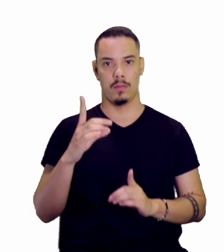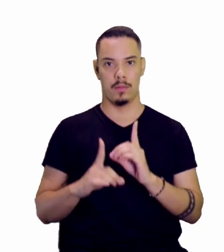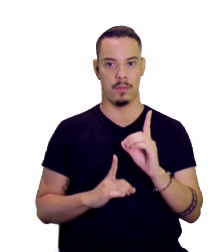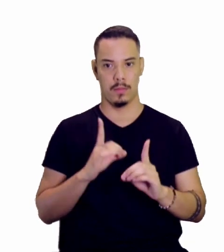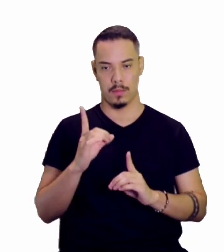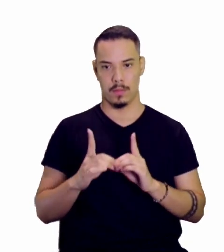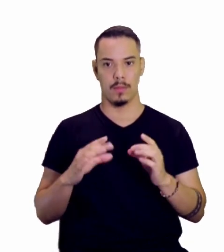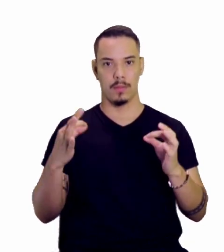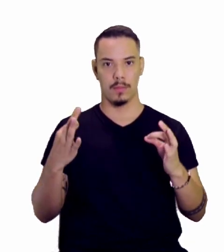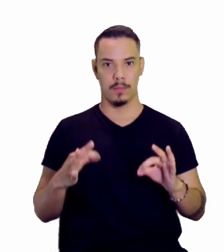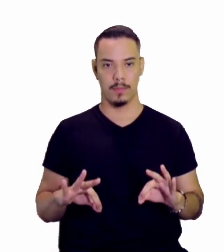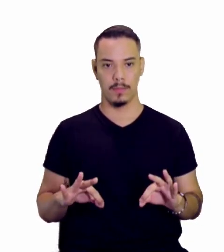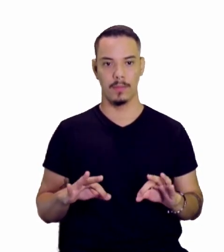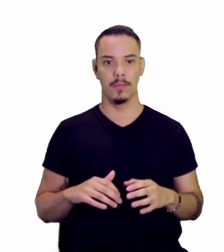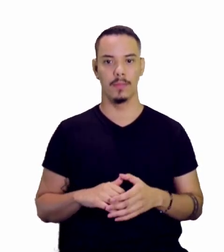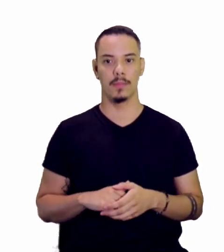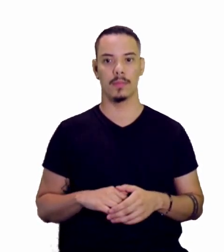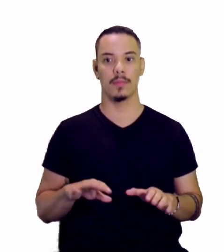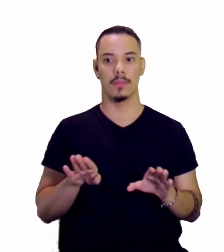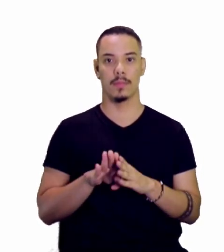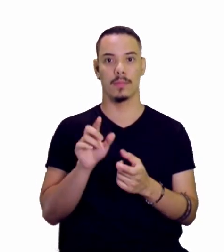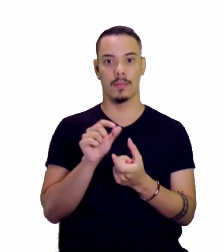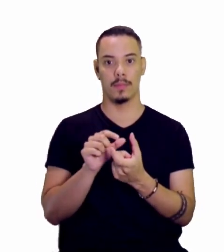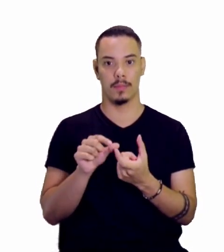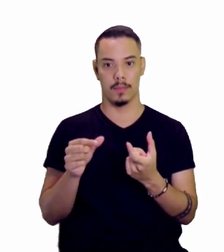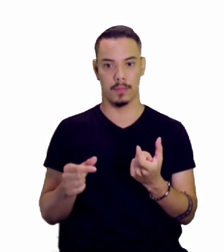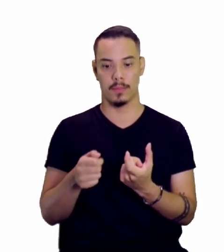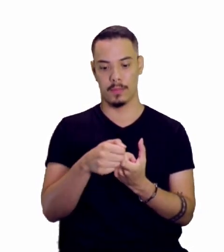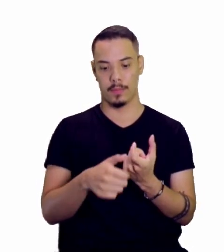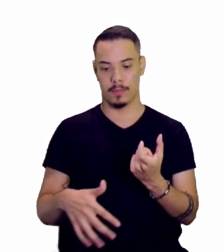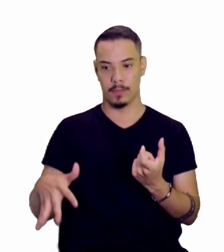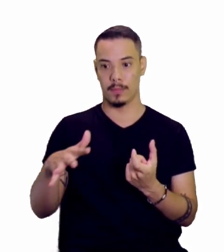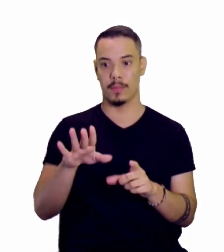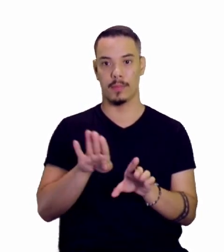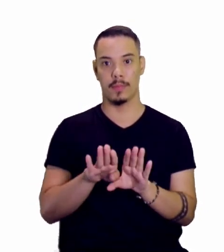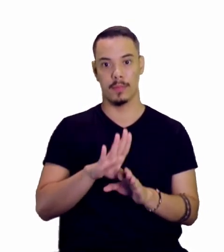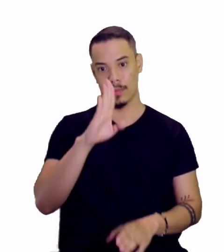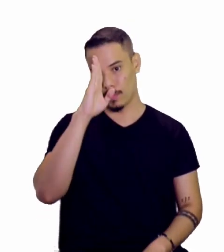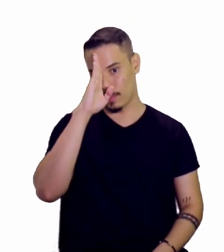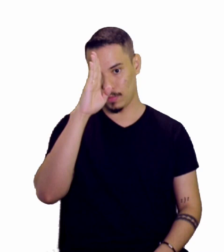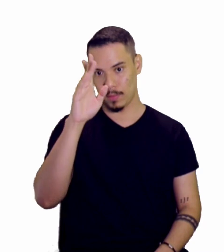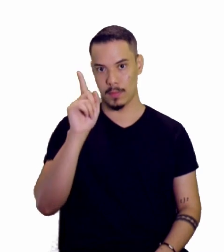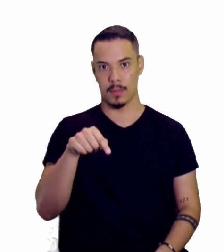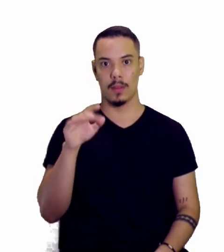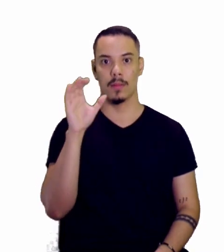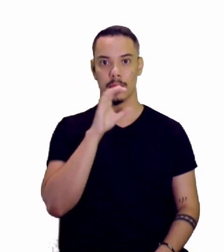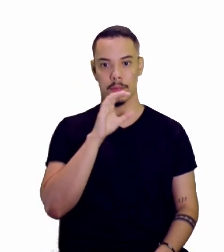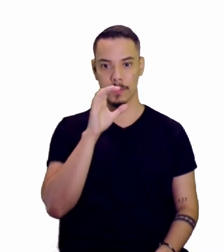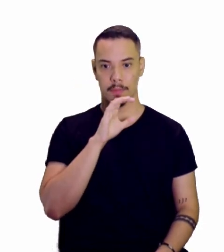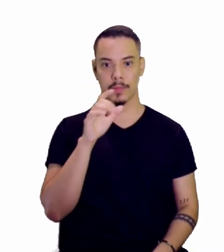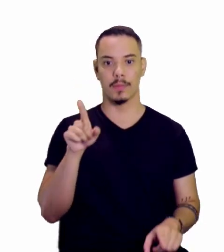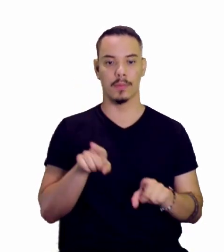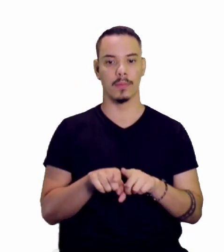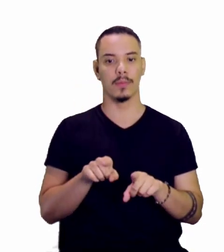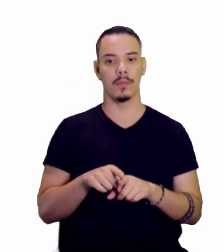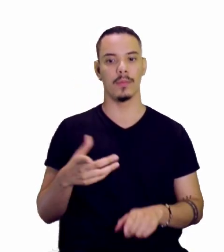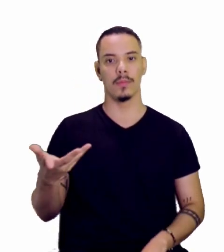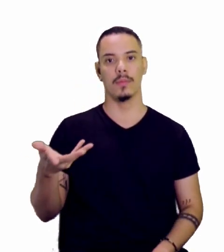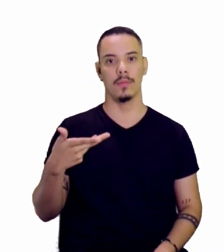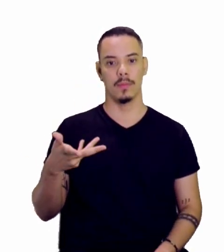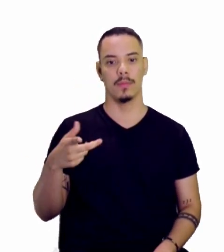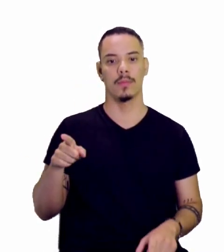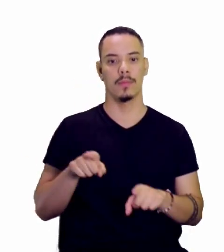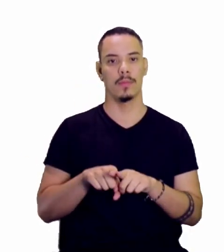Com certeza. As unidades aí derivadas, né? As principais aí são da velocidade, da aceleração e